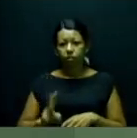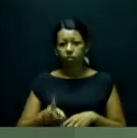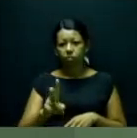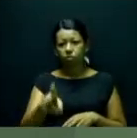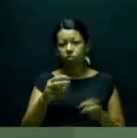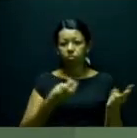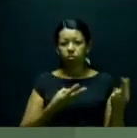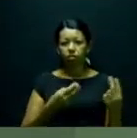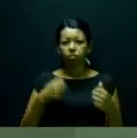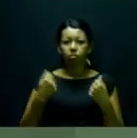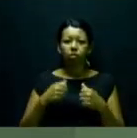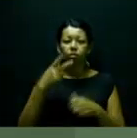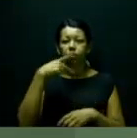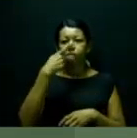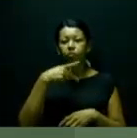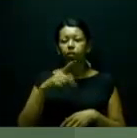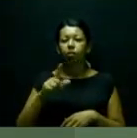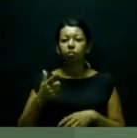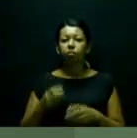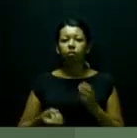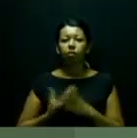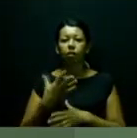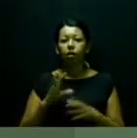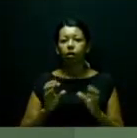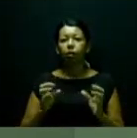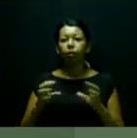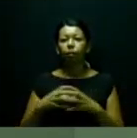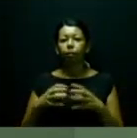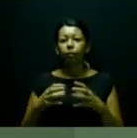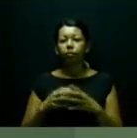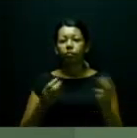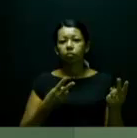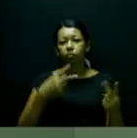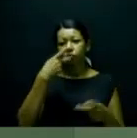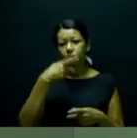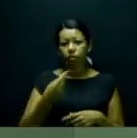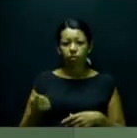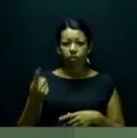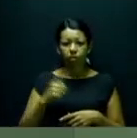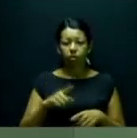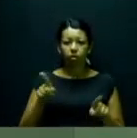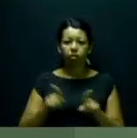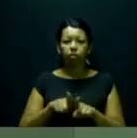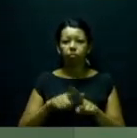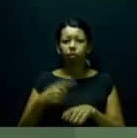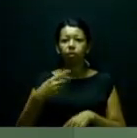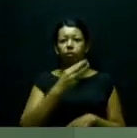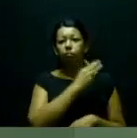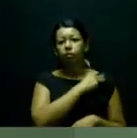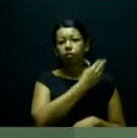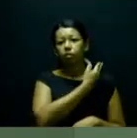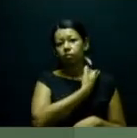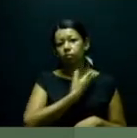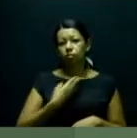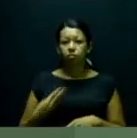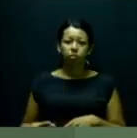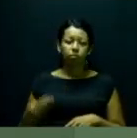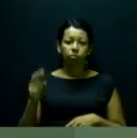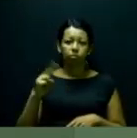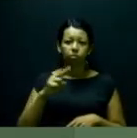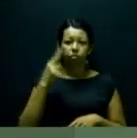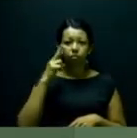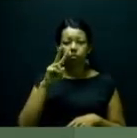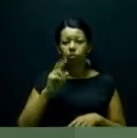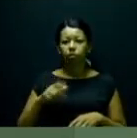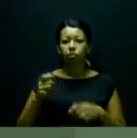não podemos deixar de não só formar comissões, como foi o caso citado aqui, como também socorrer ao Ministério Público. Nunca vimos